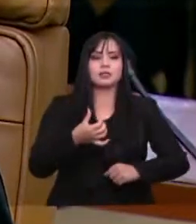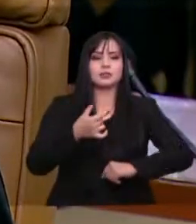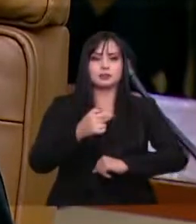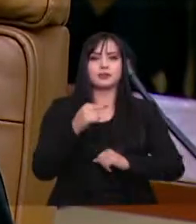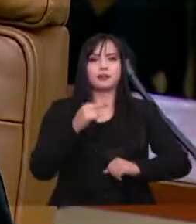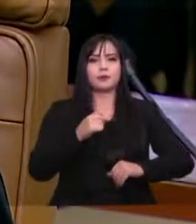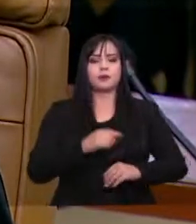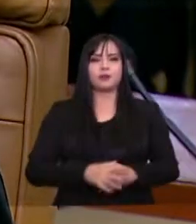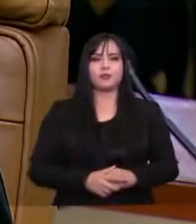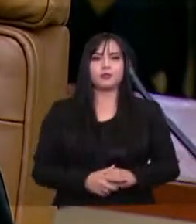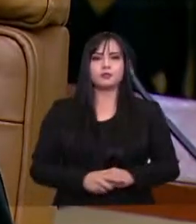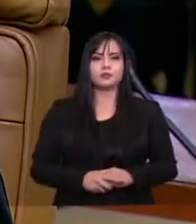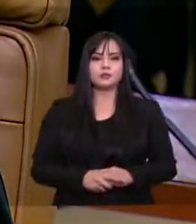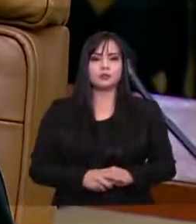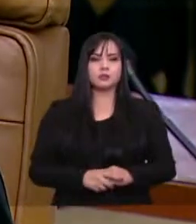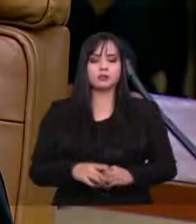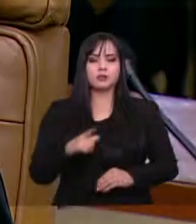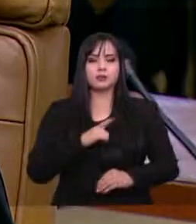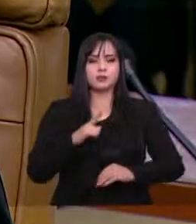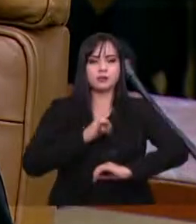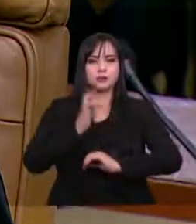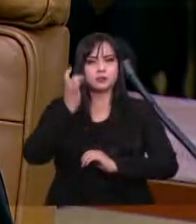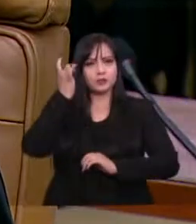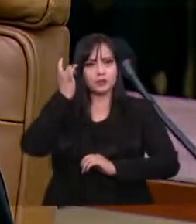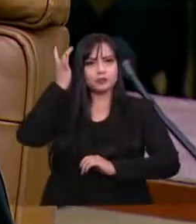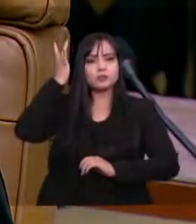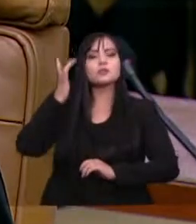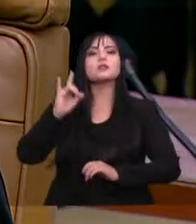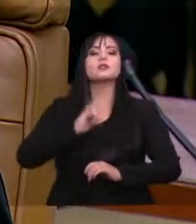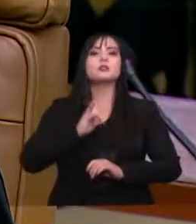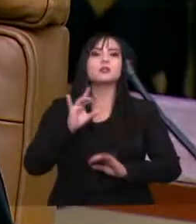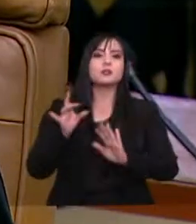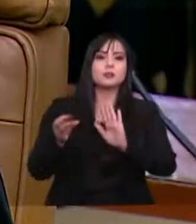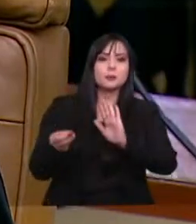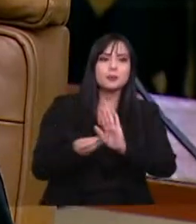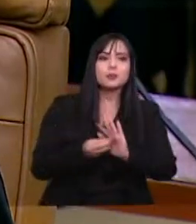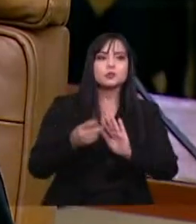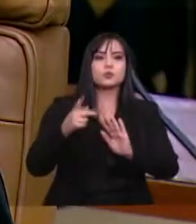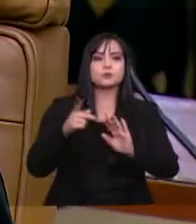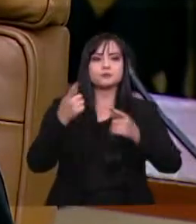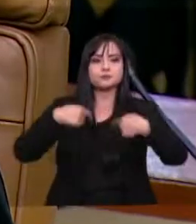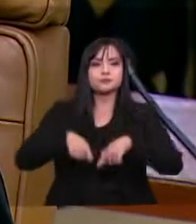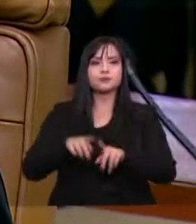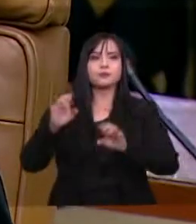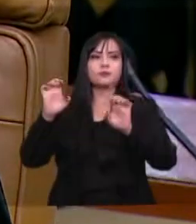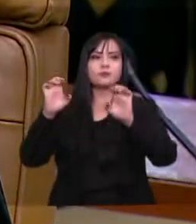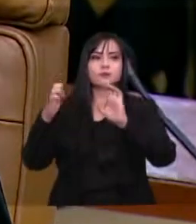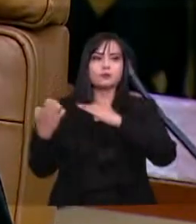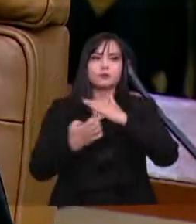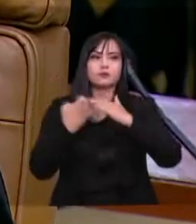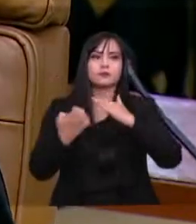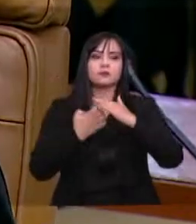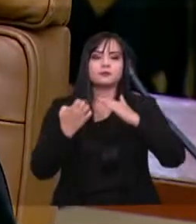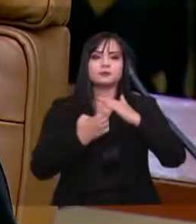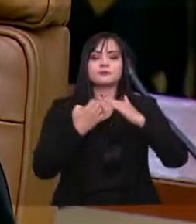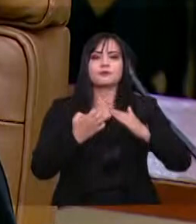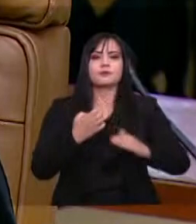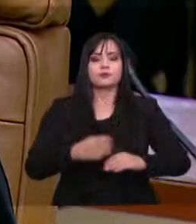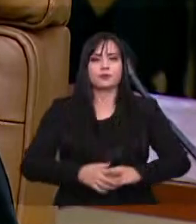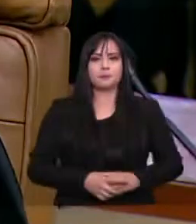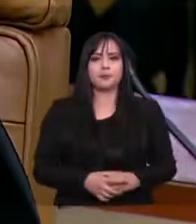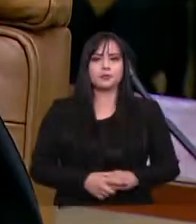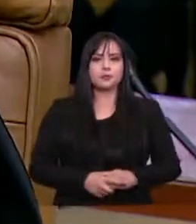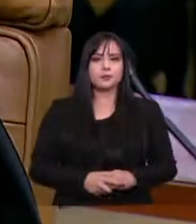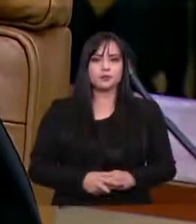diante da comprovada viabilização da atuação espúria de sociedades empresárias nos contratos